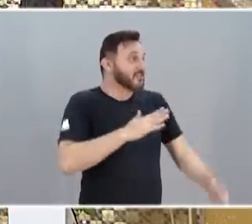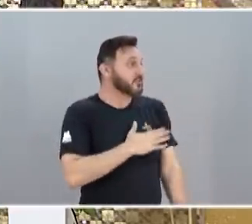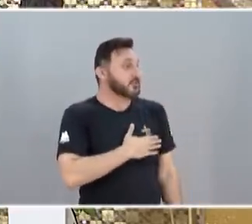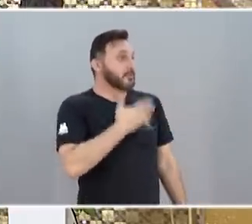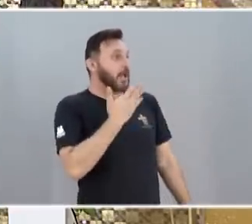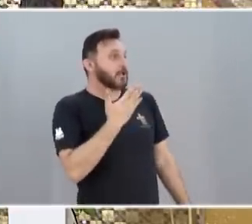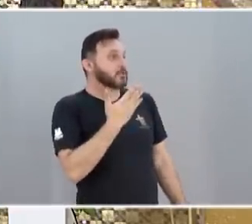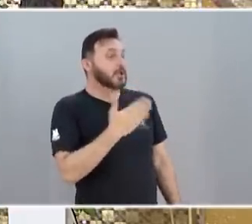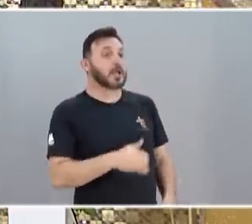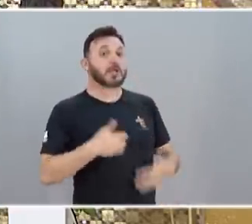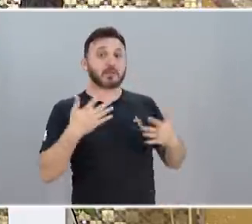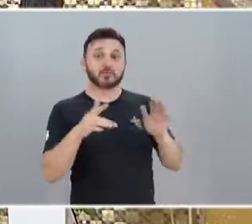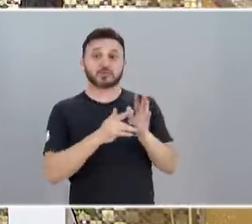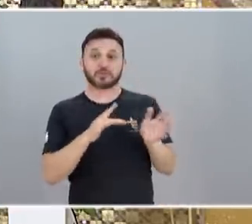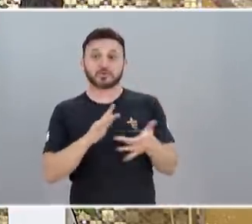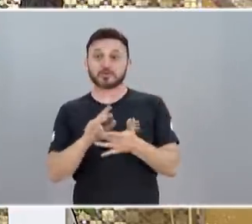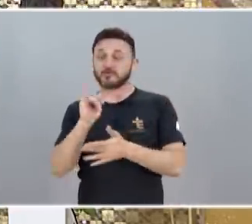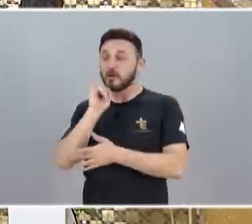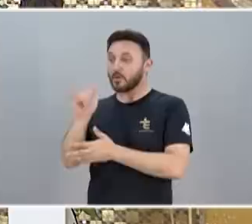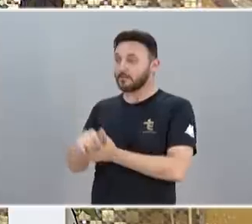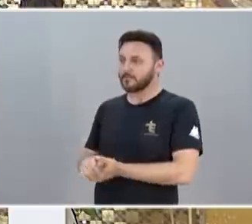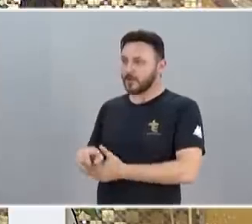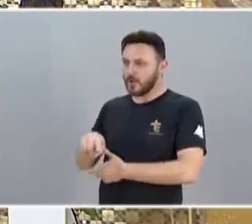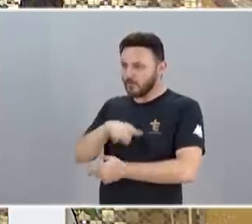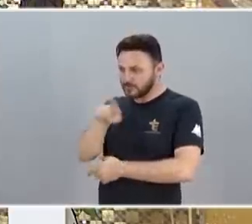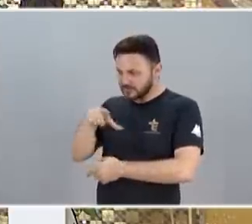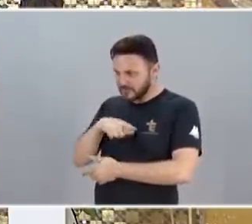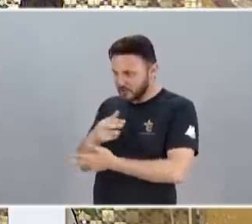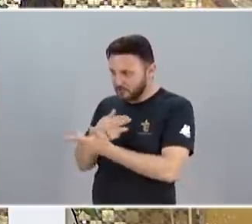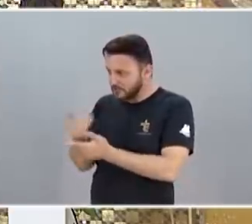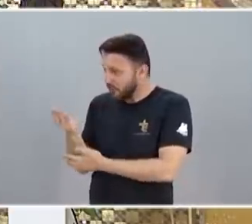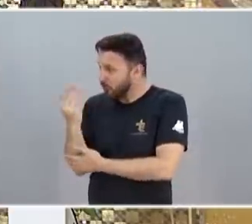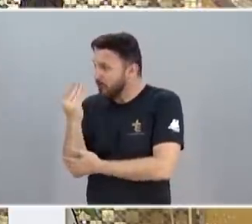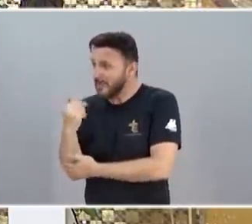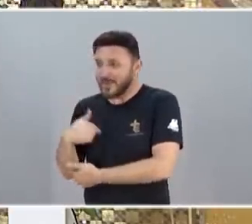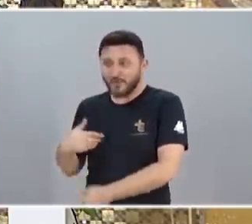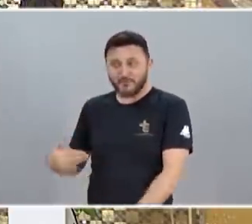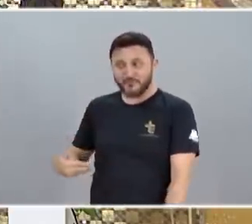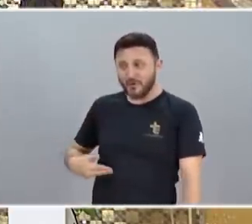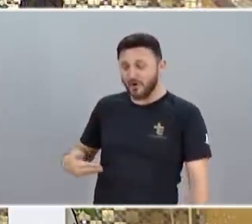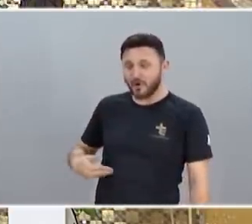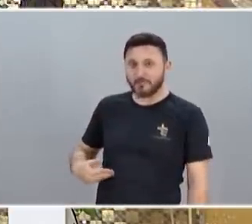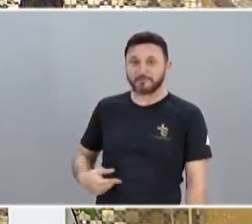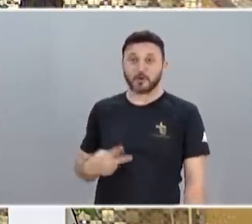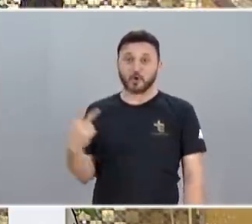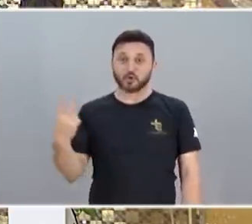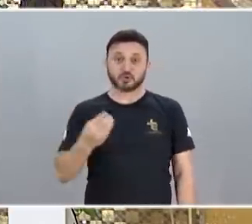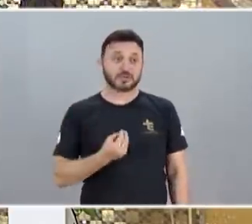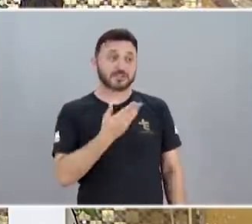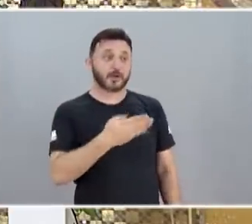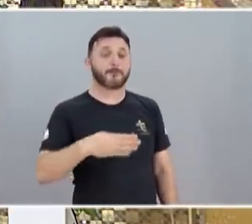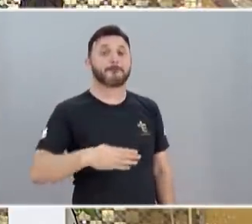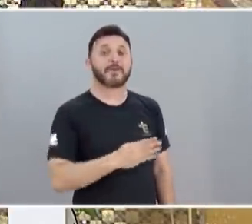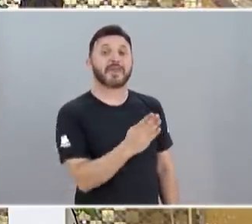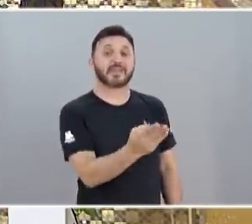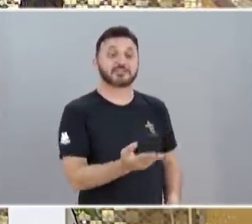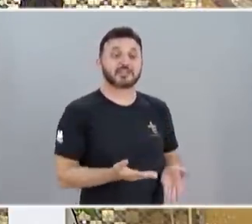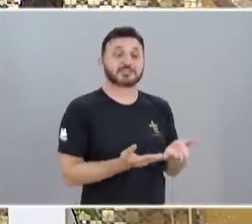surpresos. Então Jesus disse: tendes aqui alguma coisa para comer? Deram-lhe um pedaço de peixe